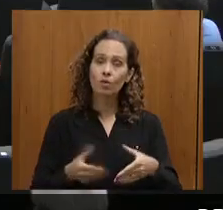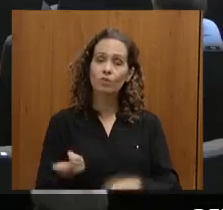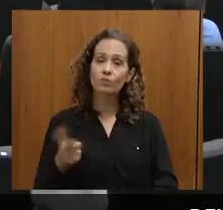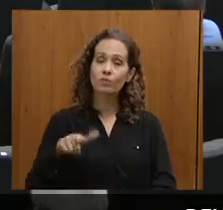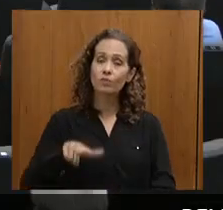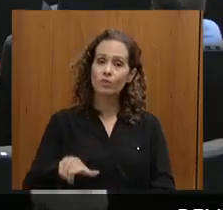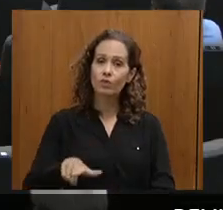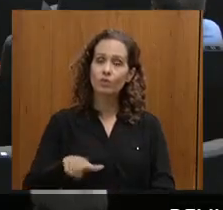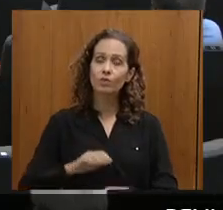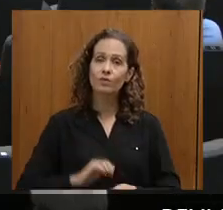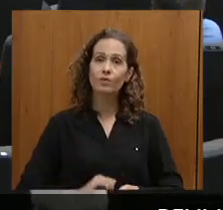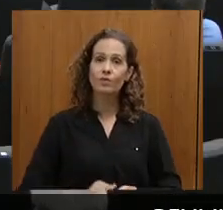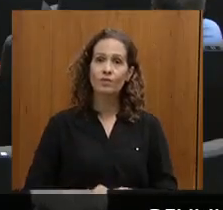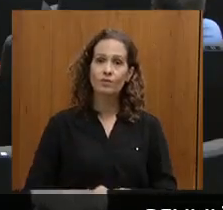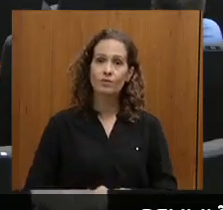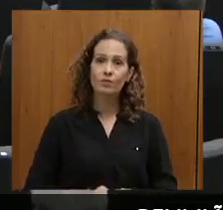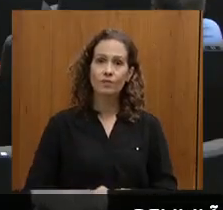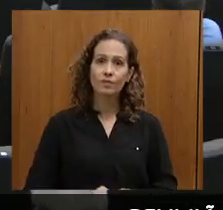Vamos fazer...